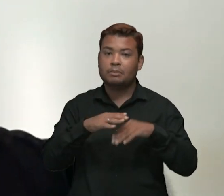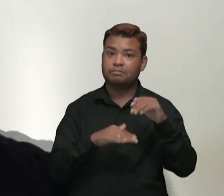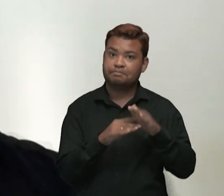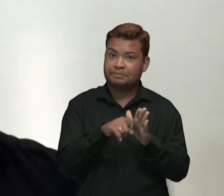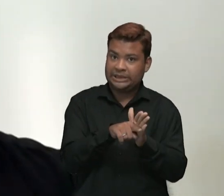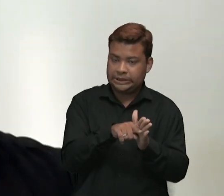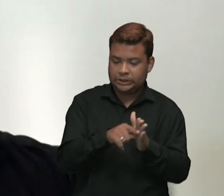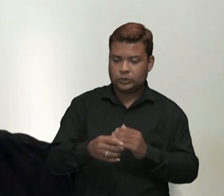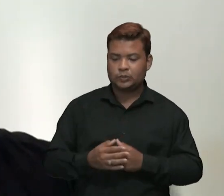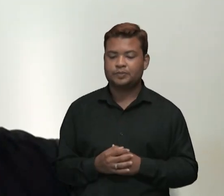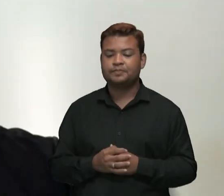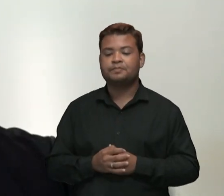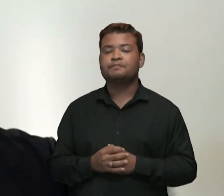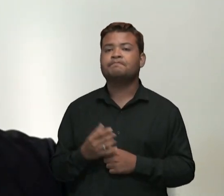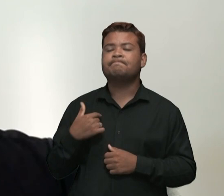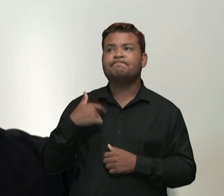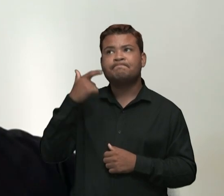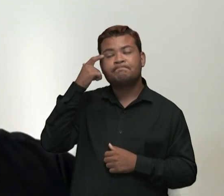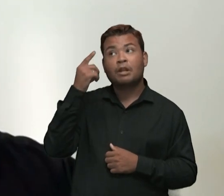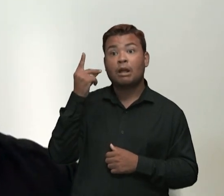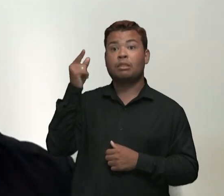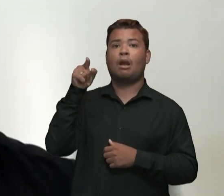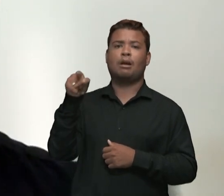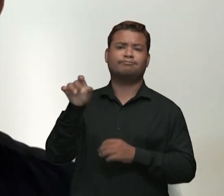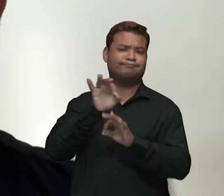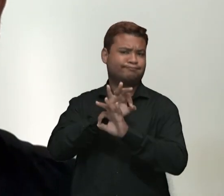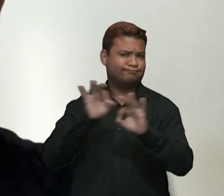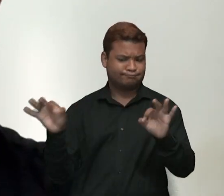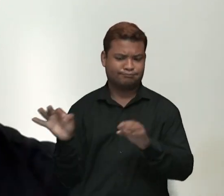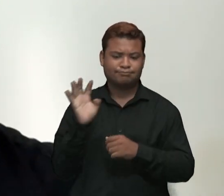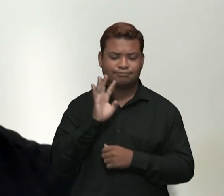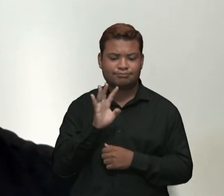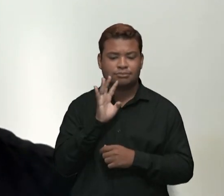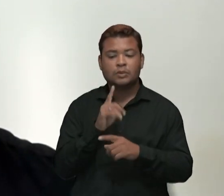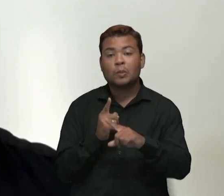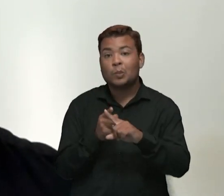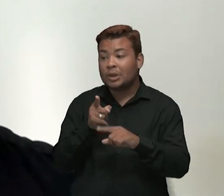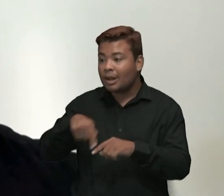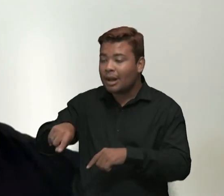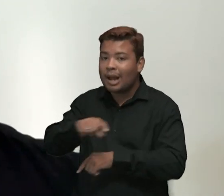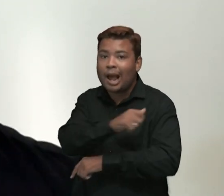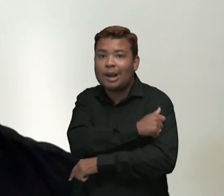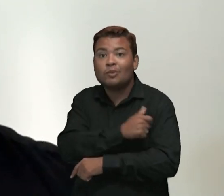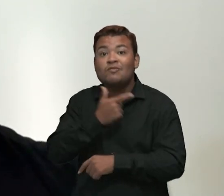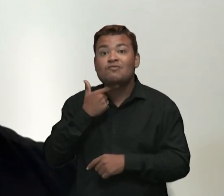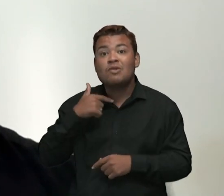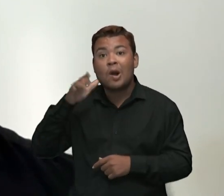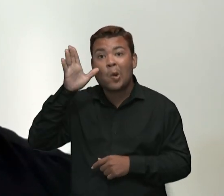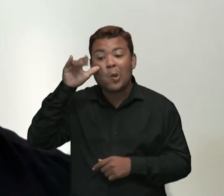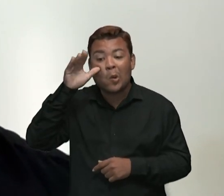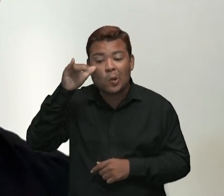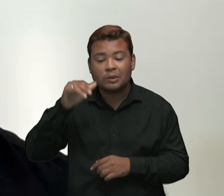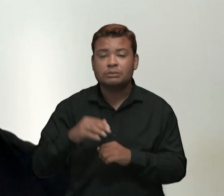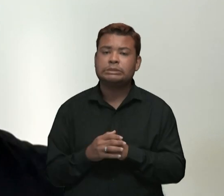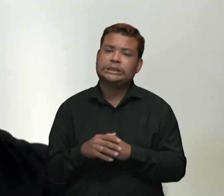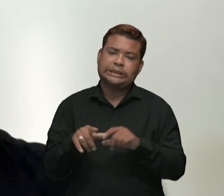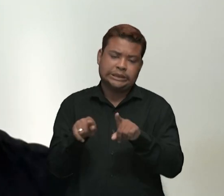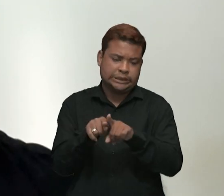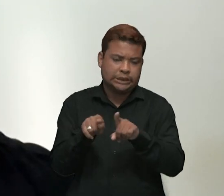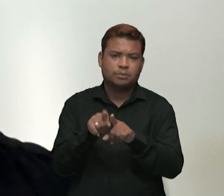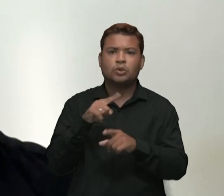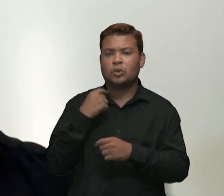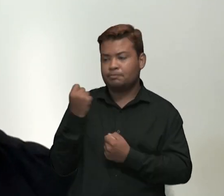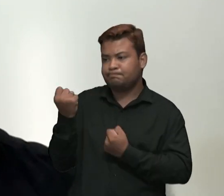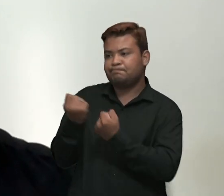UFG. Eu achei a ideia excelente, porque além de ter partido dos alunos, né, a gente poderia estar contribuindo